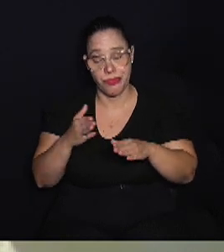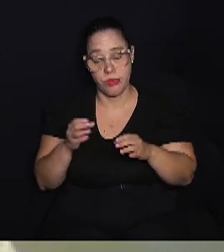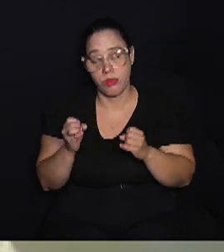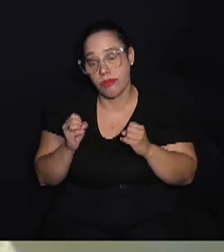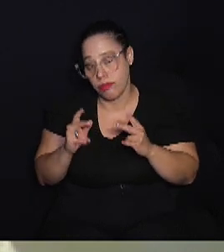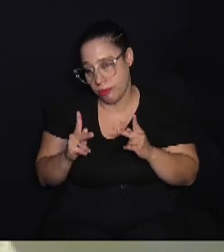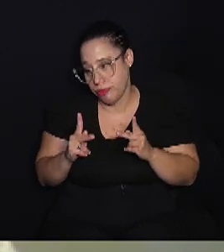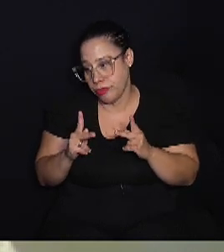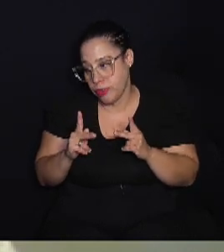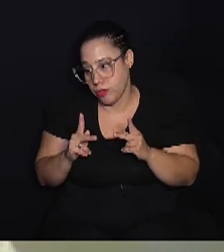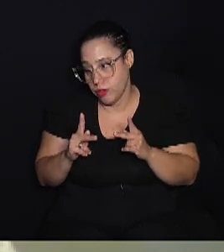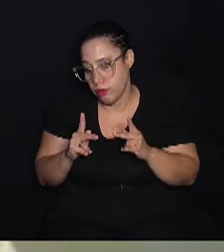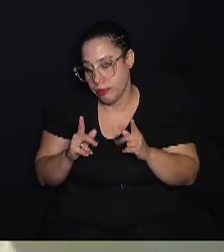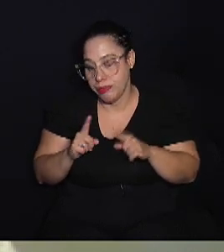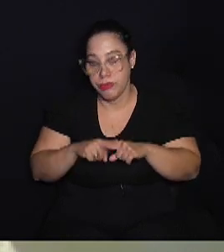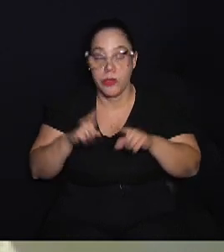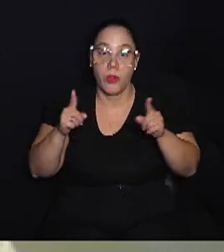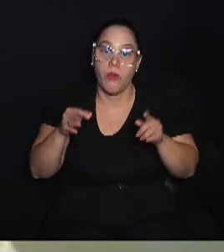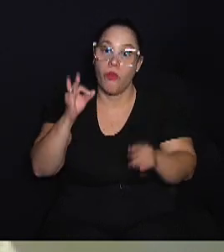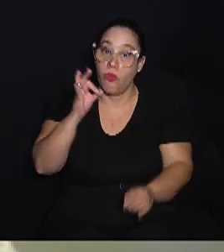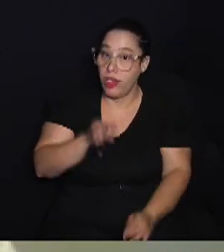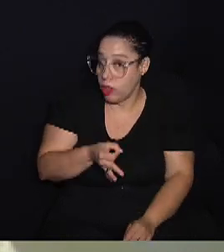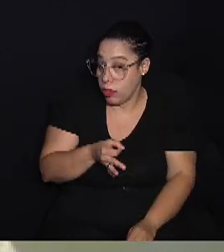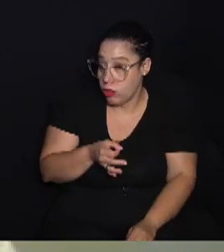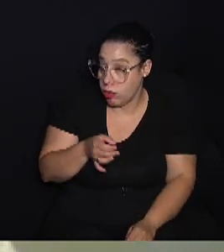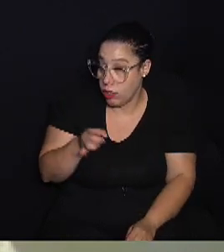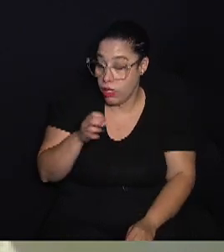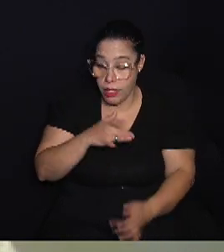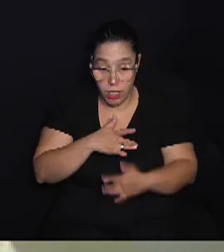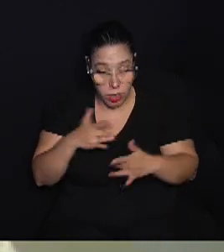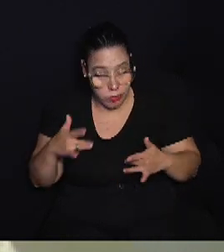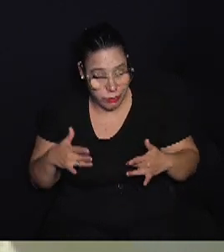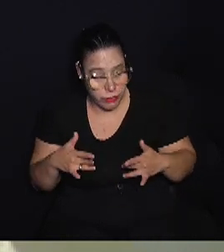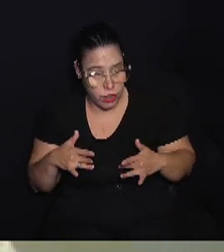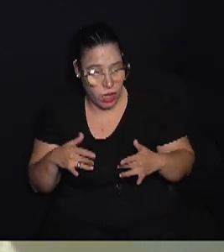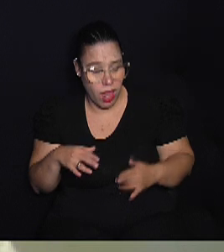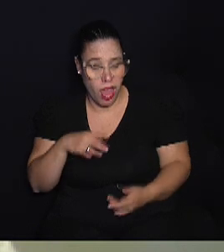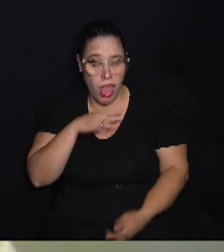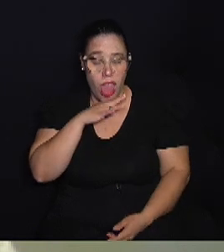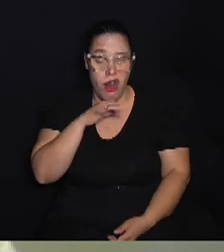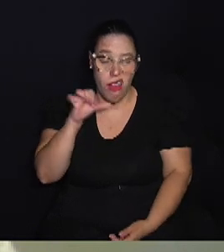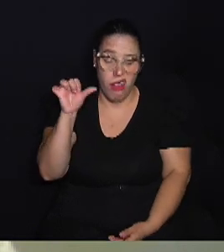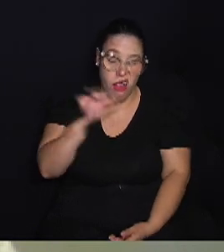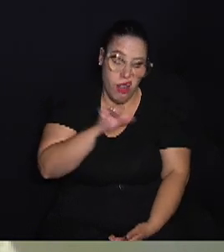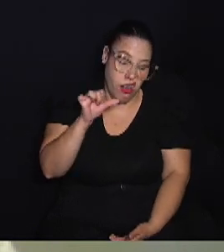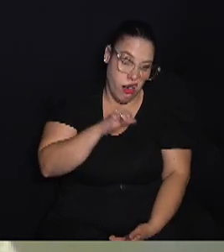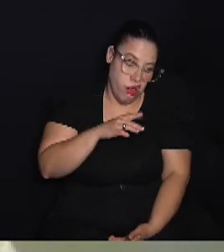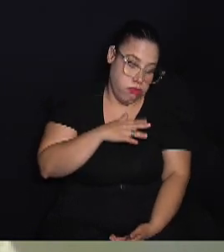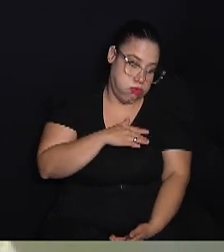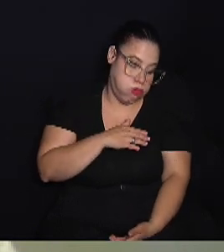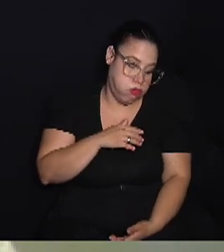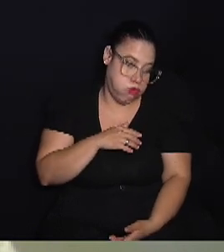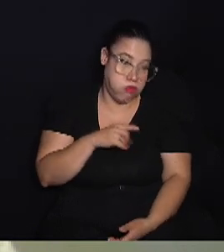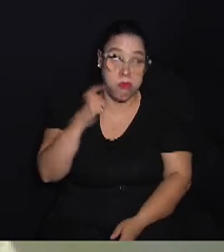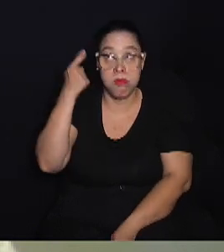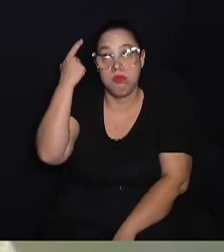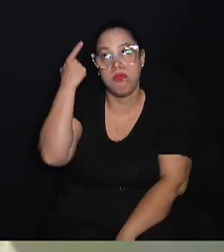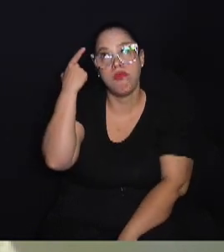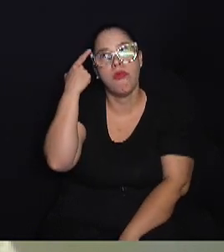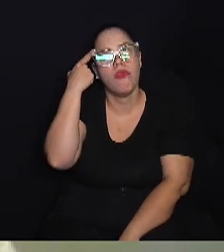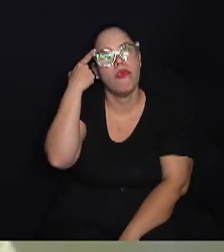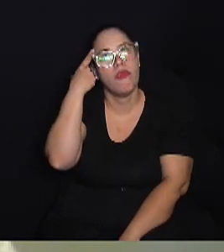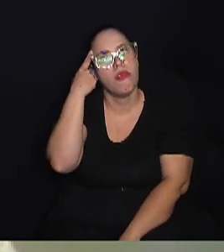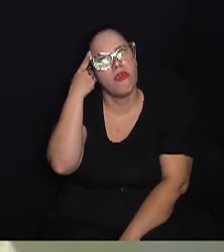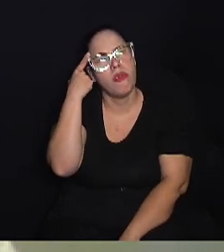De platô. Mas o fato é que esses hábitos nocivos, essa má qualidade de vida que a gente tem repercute no cérebro, que é toda